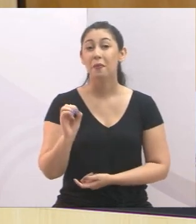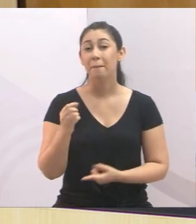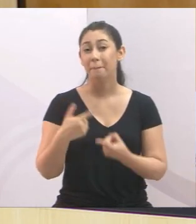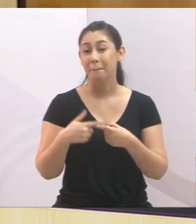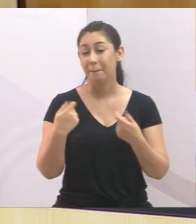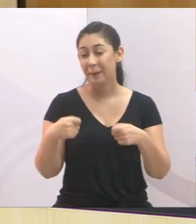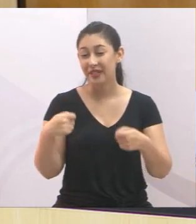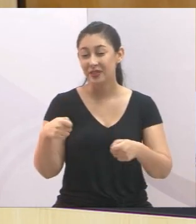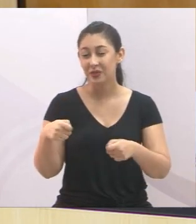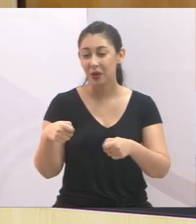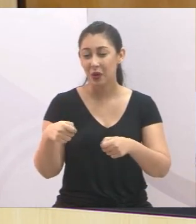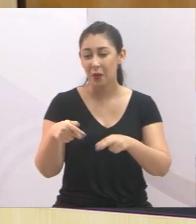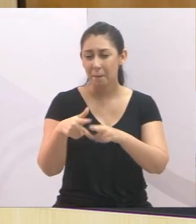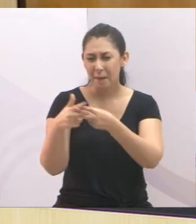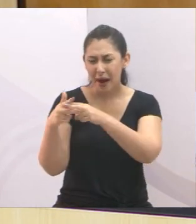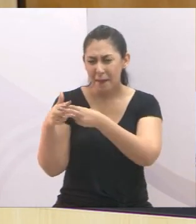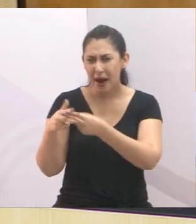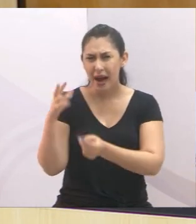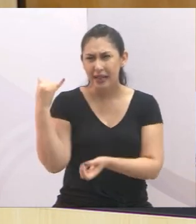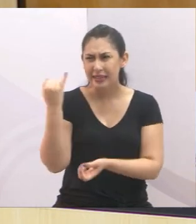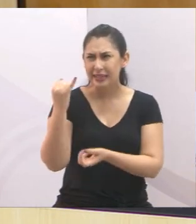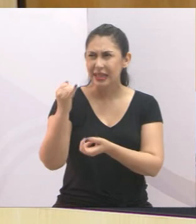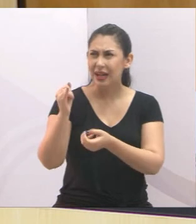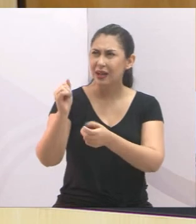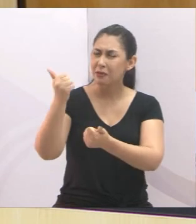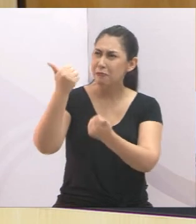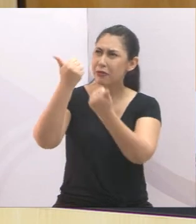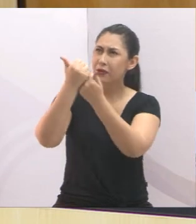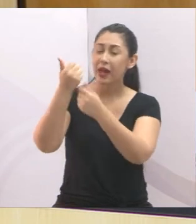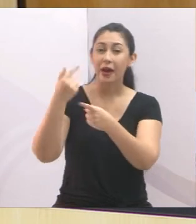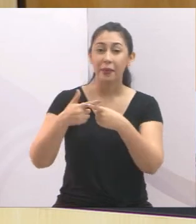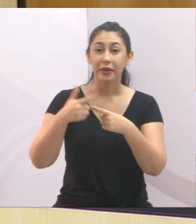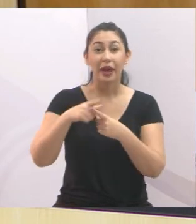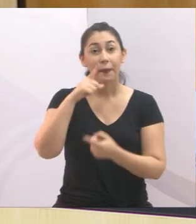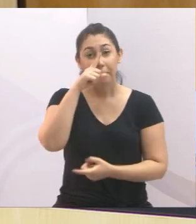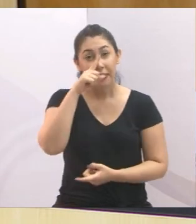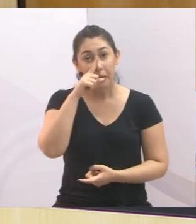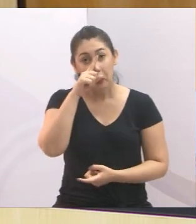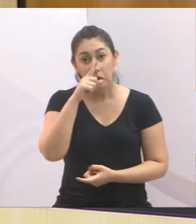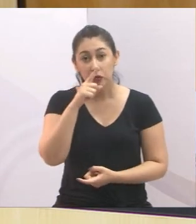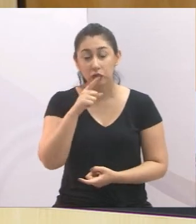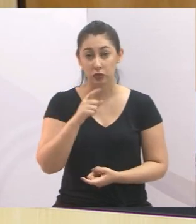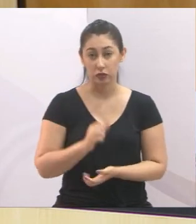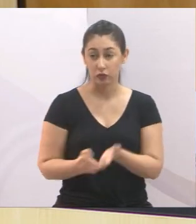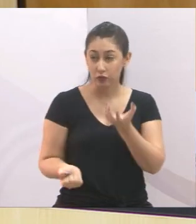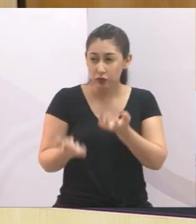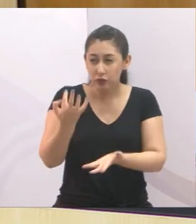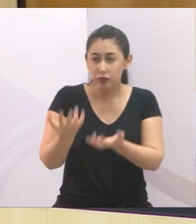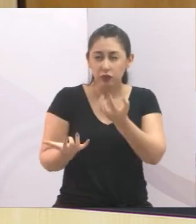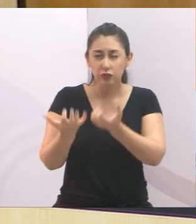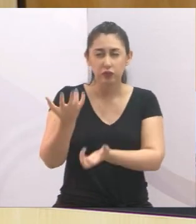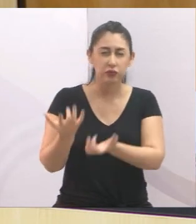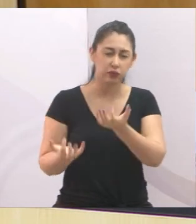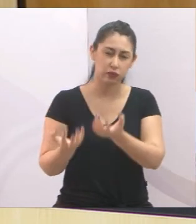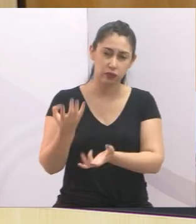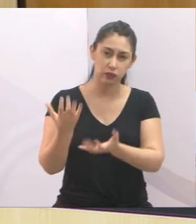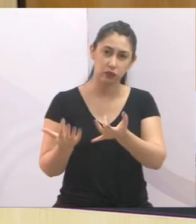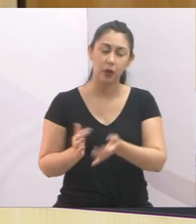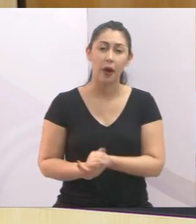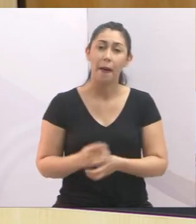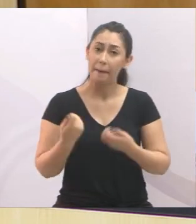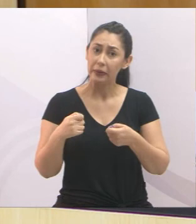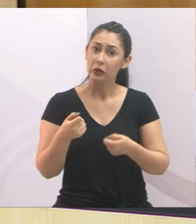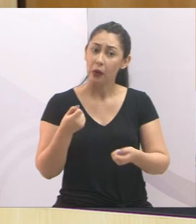peças da caixa de disjuntor pela conservação, realizar serviços de infiltração, vedação e calhas. Teve de investir